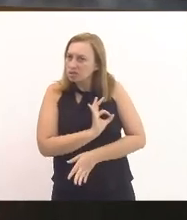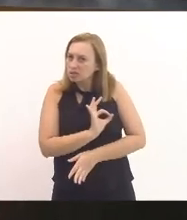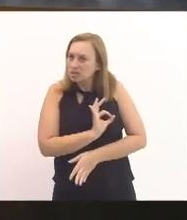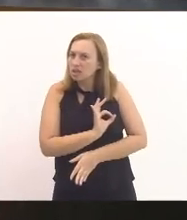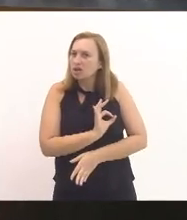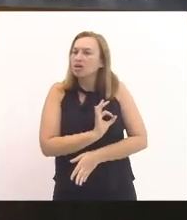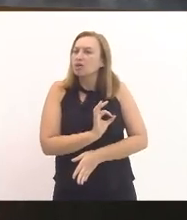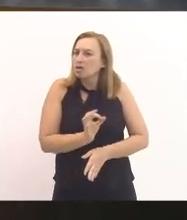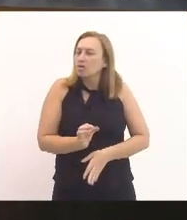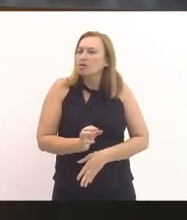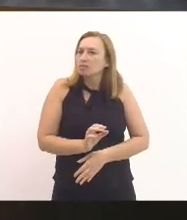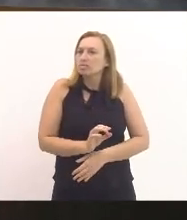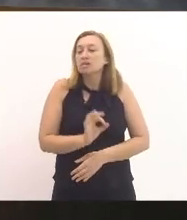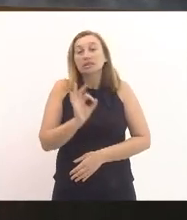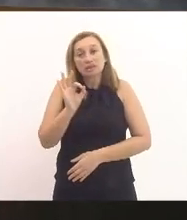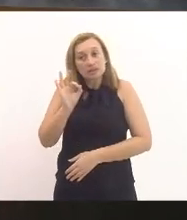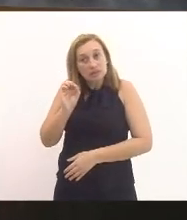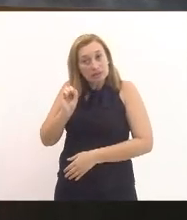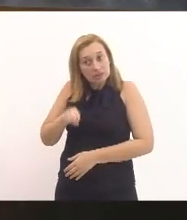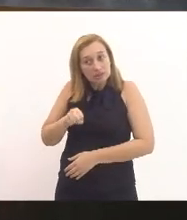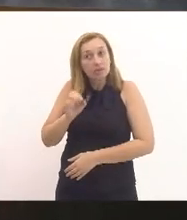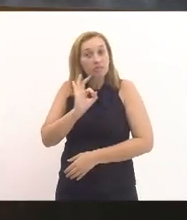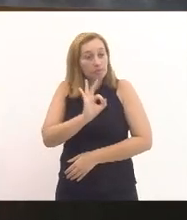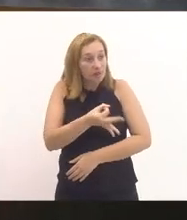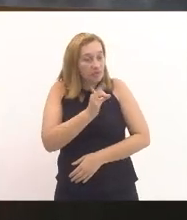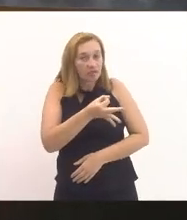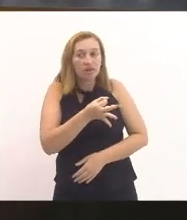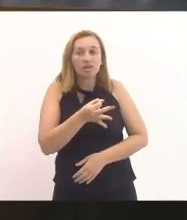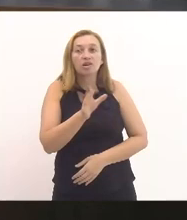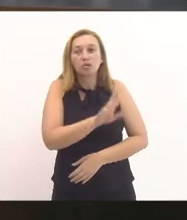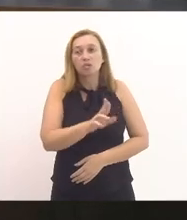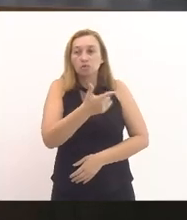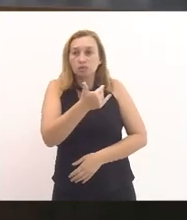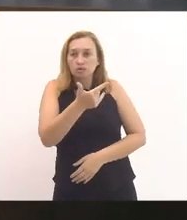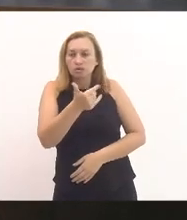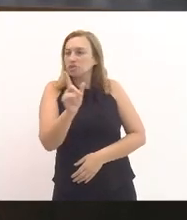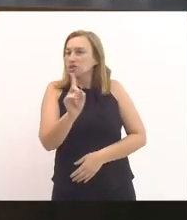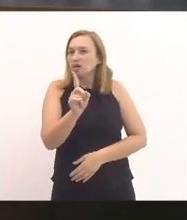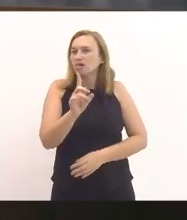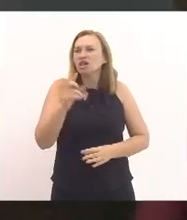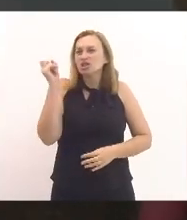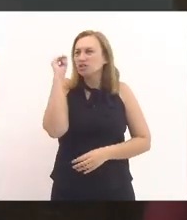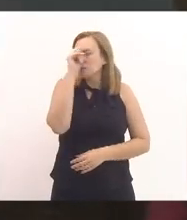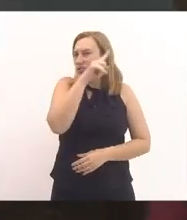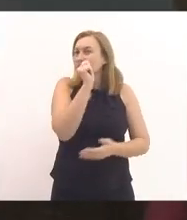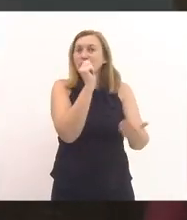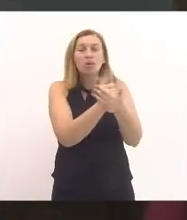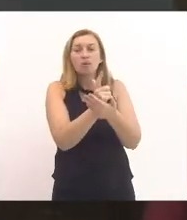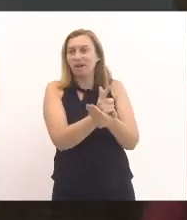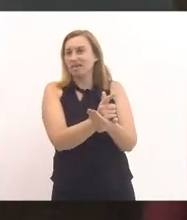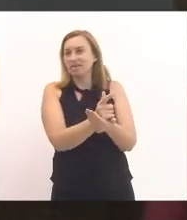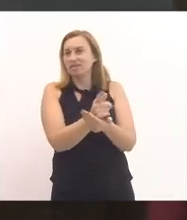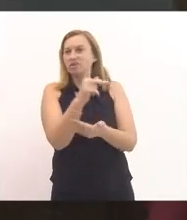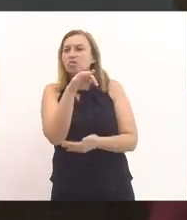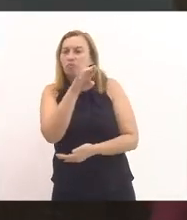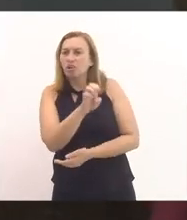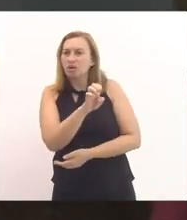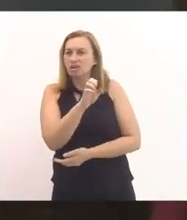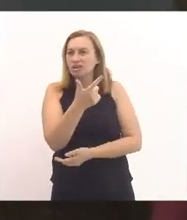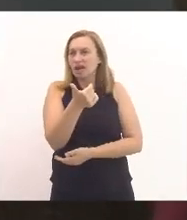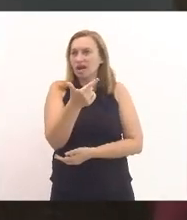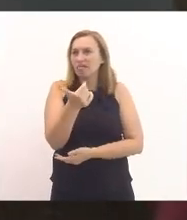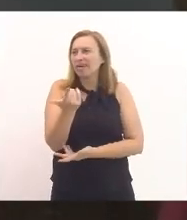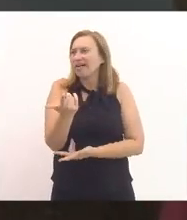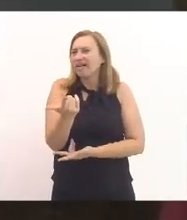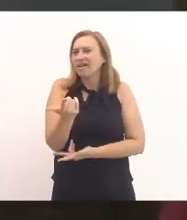policial quero olhar Super Four só que a questão da cautela da arma e não só da cautela dificuldade comprar esse porte de arma agora também está